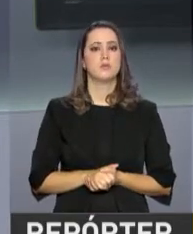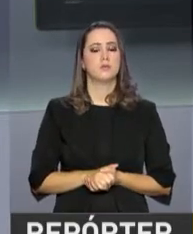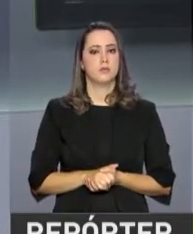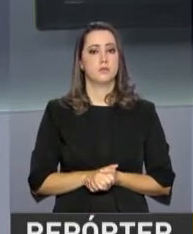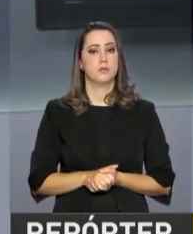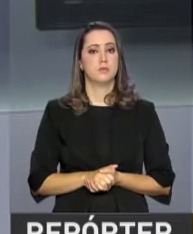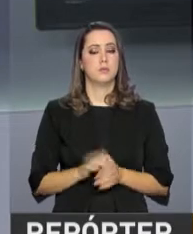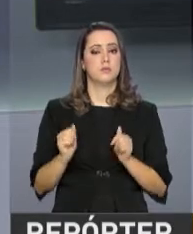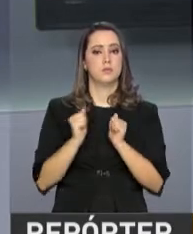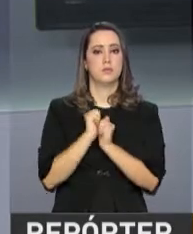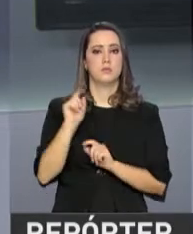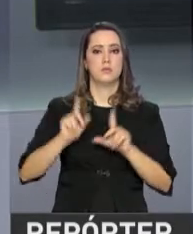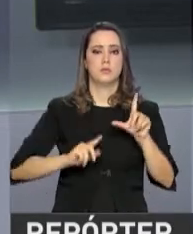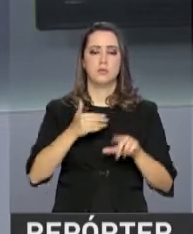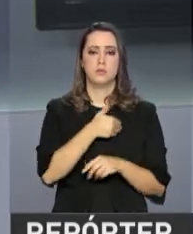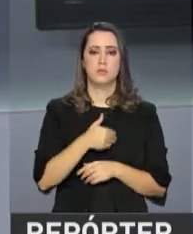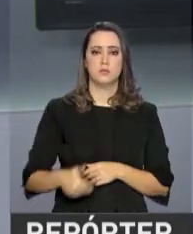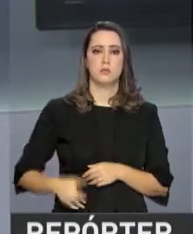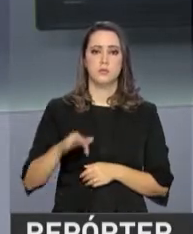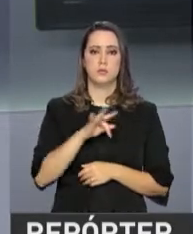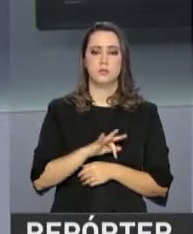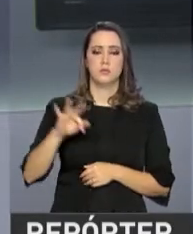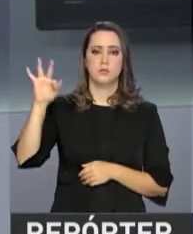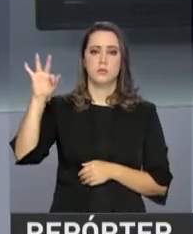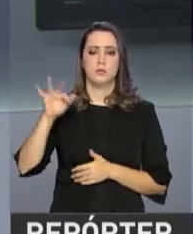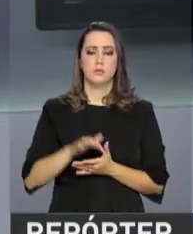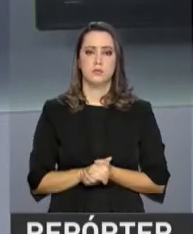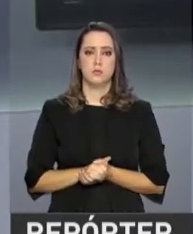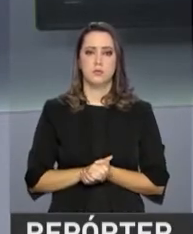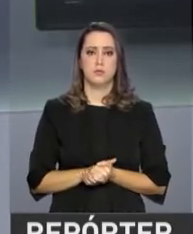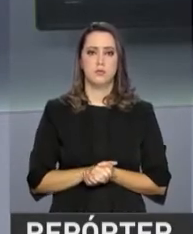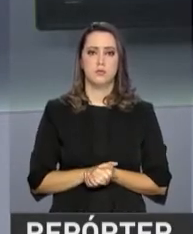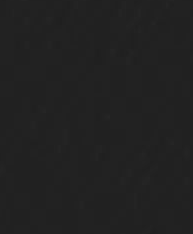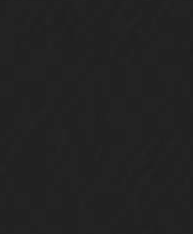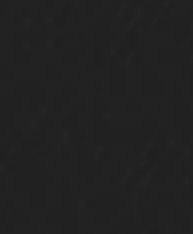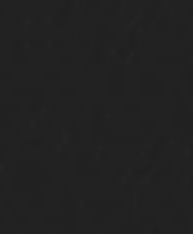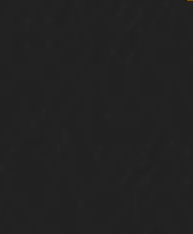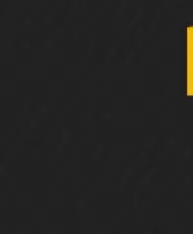internet continue com a gente na nbr a tv do governo federal